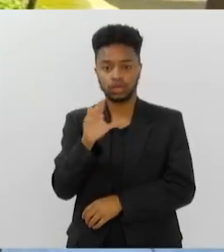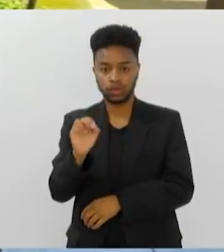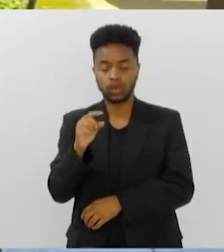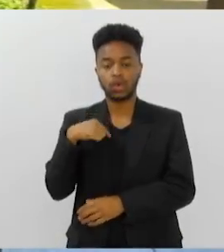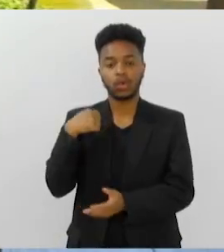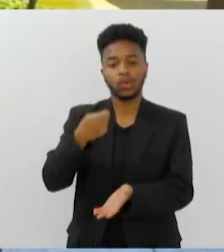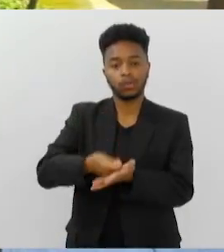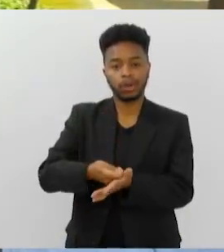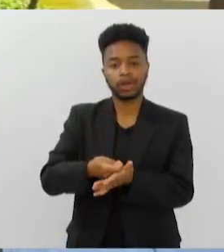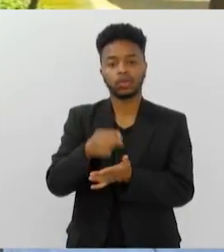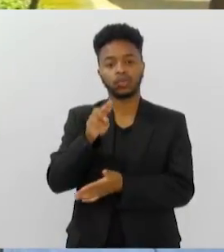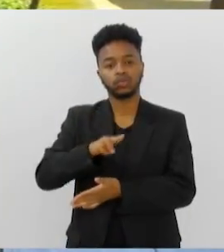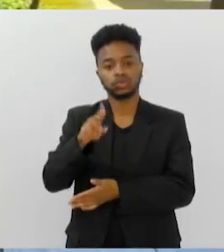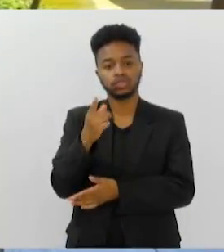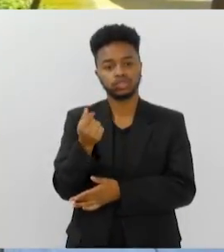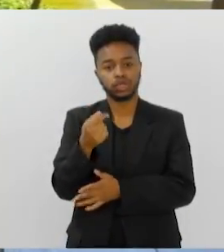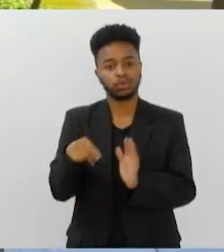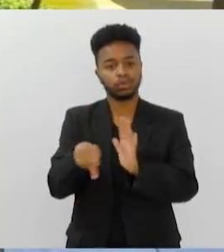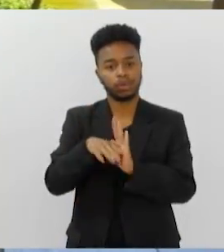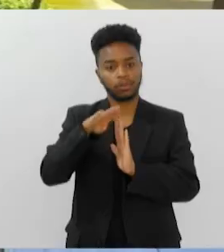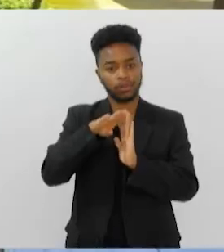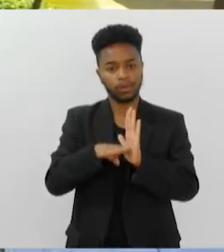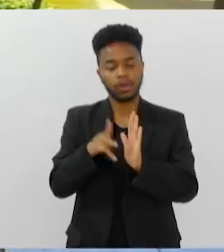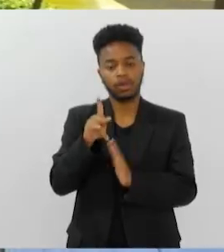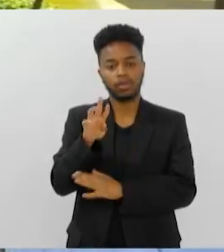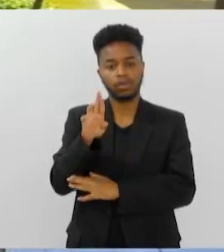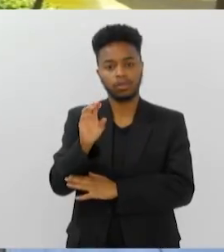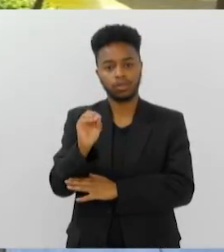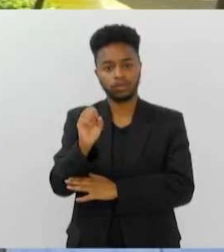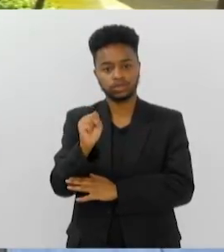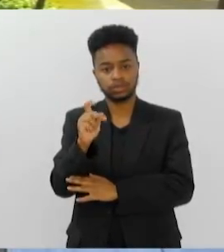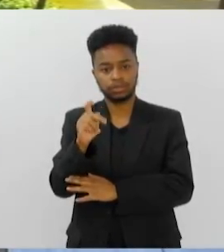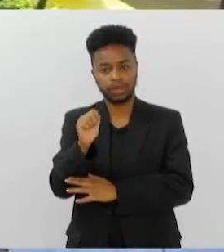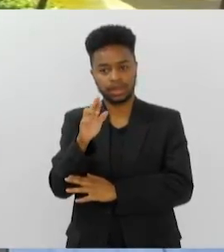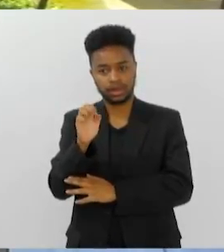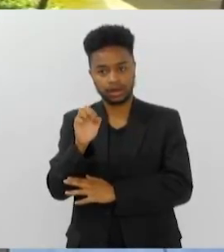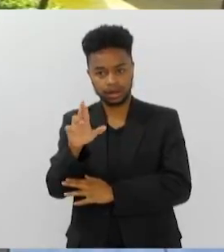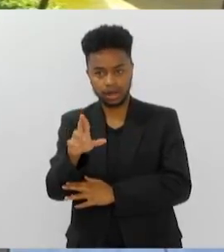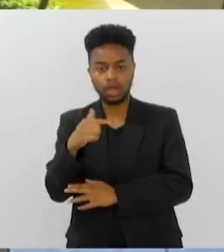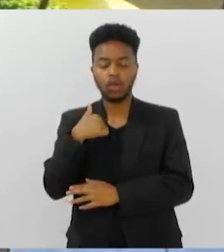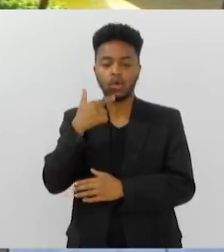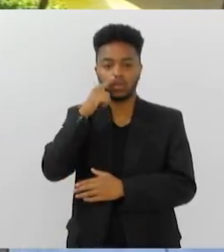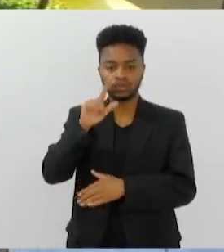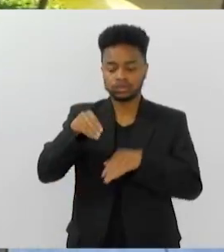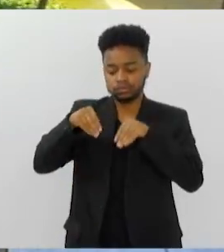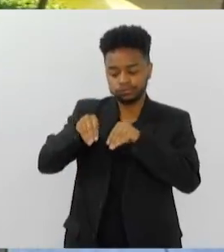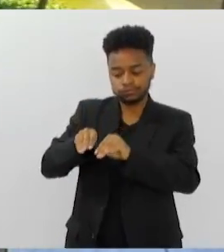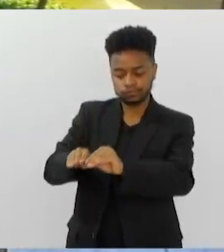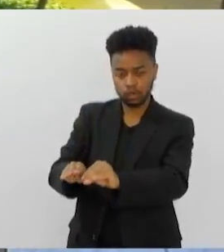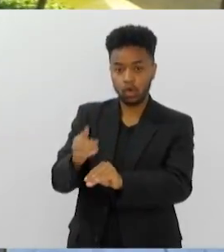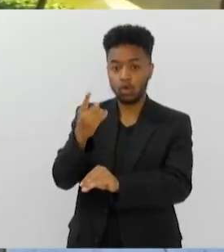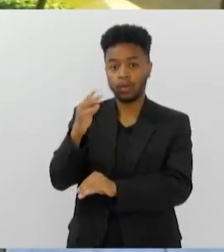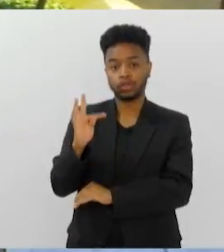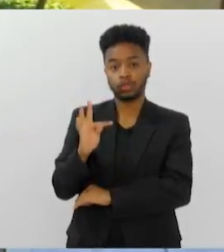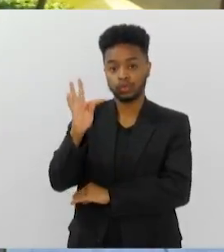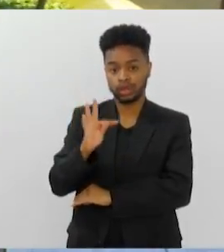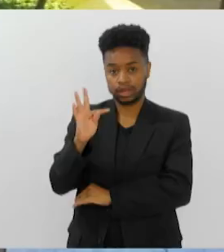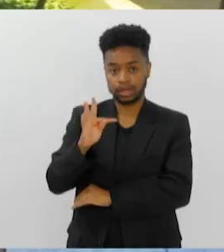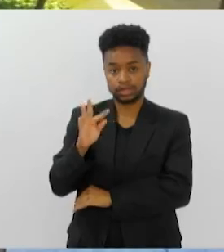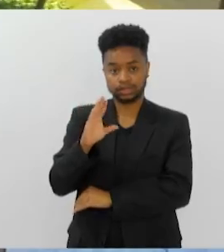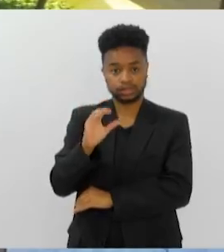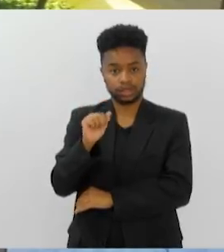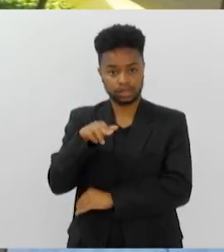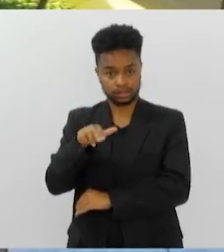financiamento do Prosperar. Esse equipamento ele tem a capacidade de moagem para até 1 tonelada de cana por hora. É um equipamento